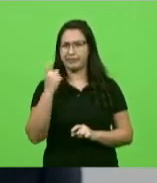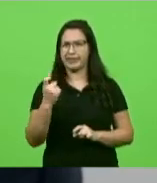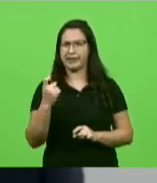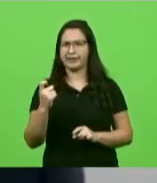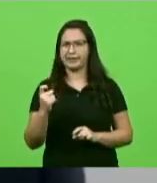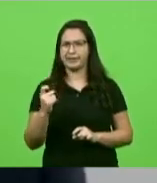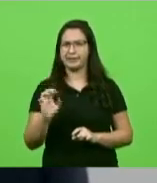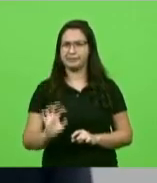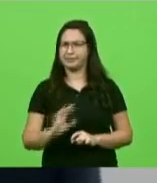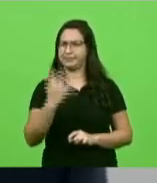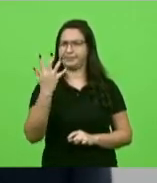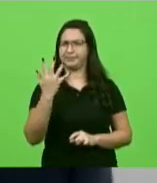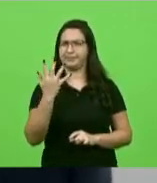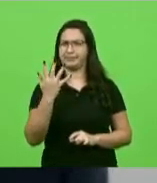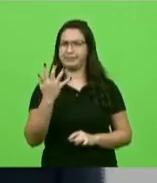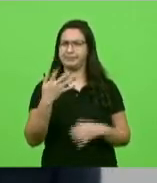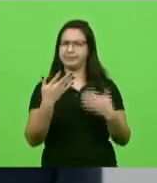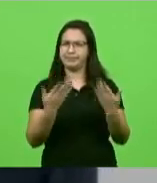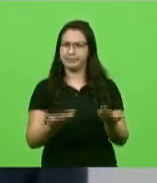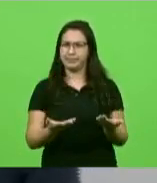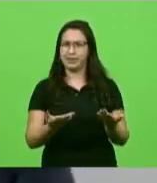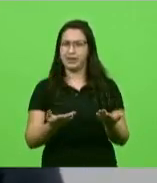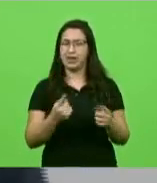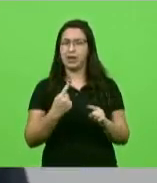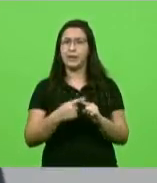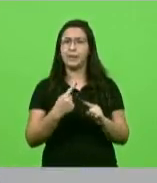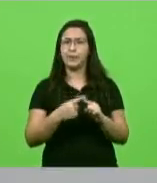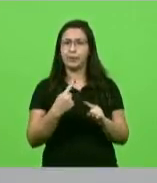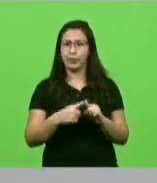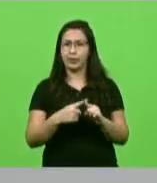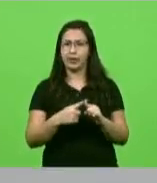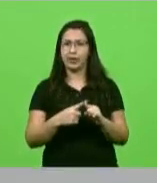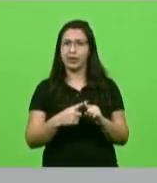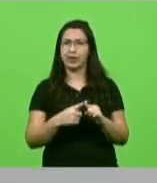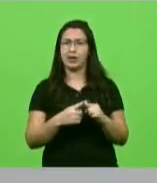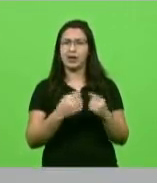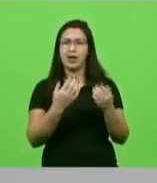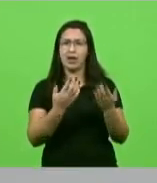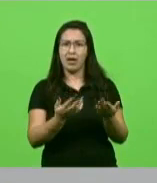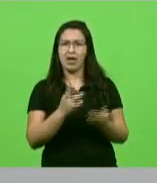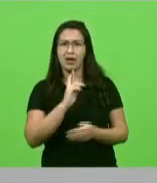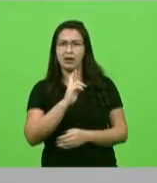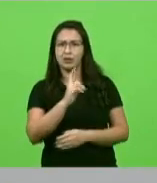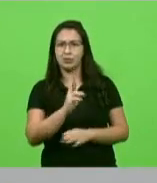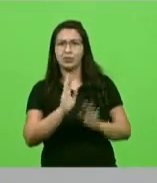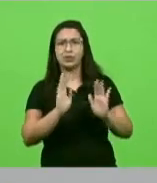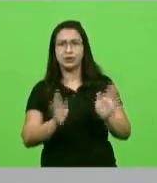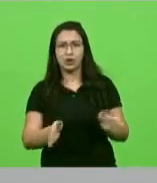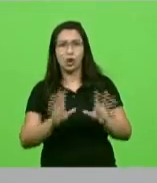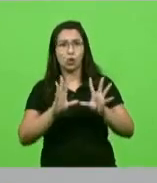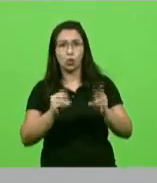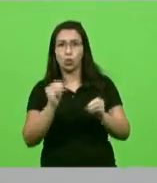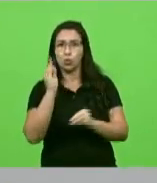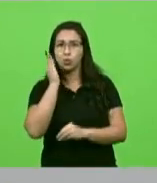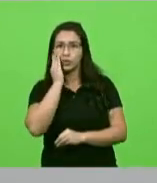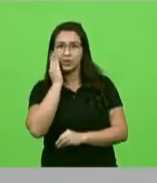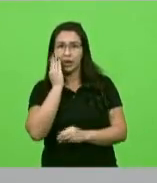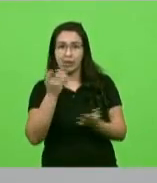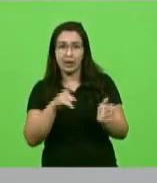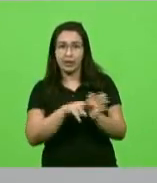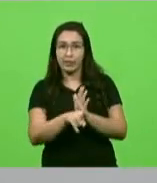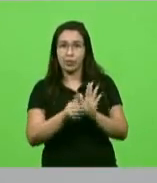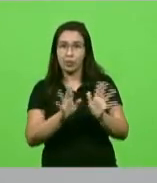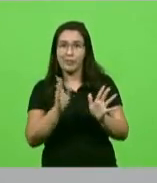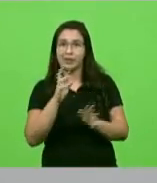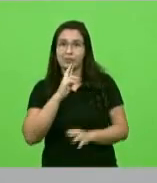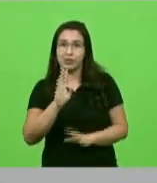na sistemática. Afinal, ante a singularidade da pergunta, a resposta já era de todos conhecida.